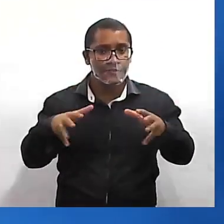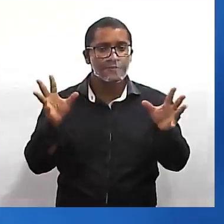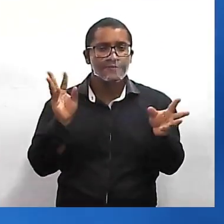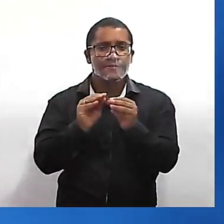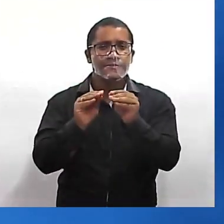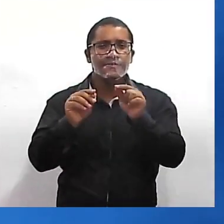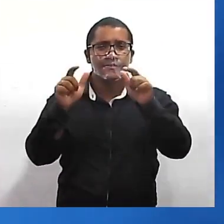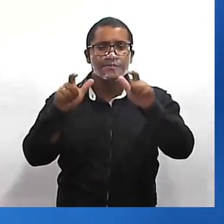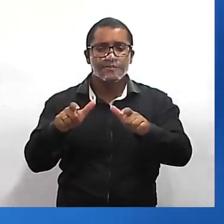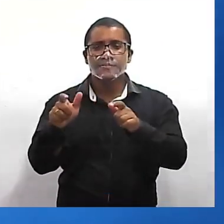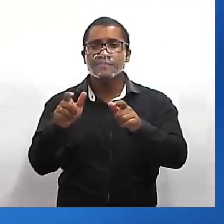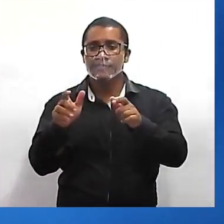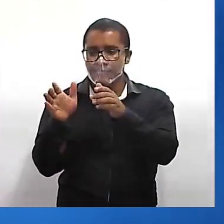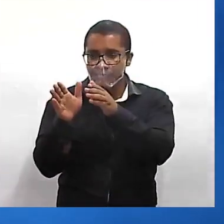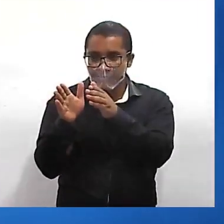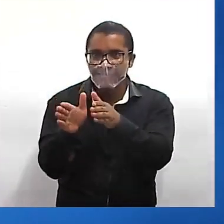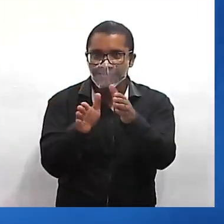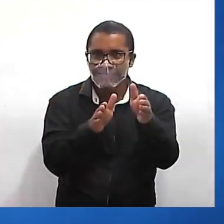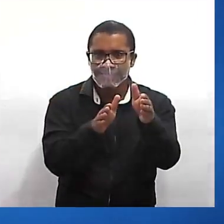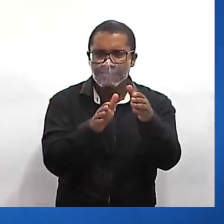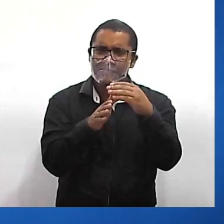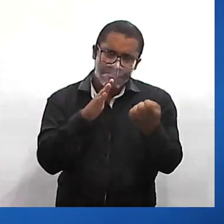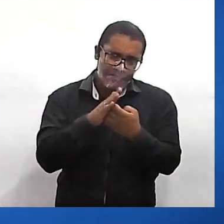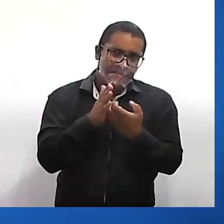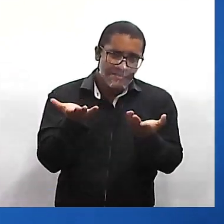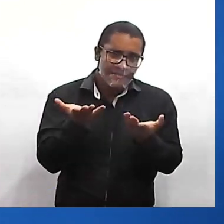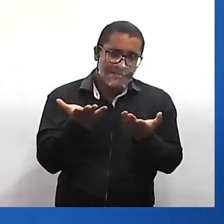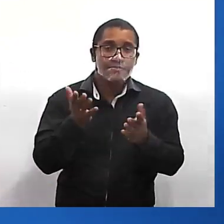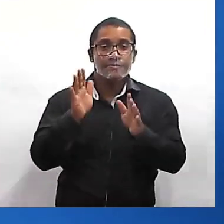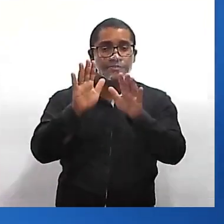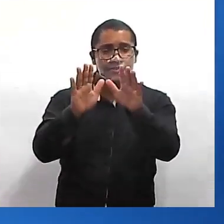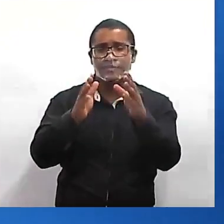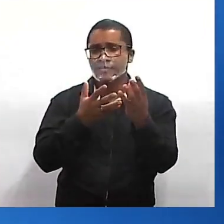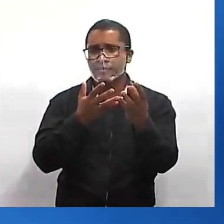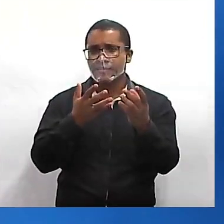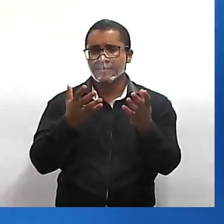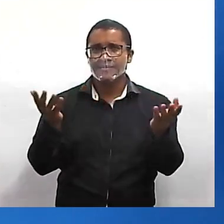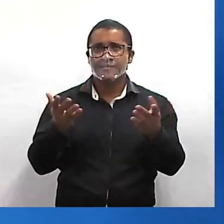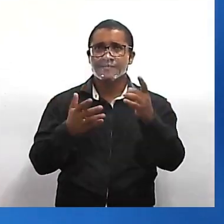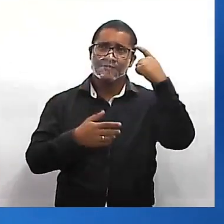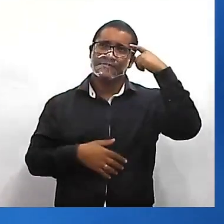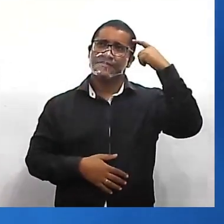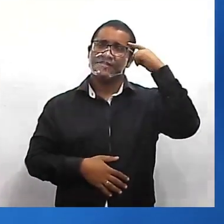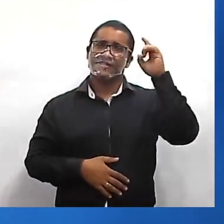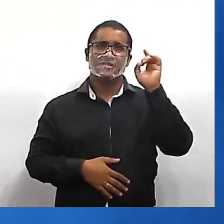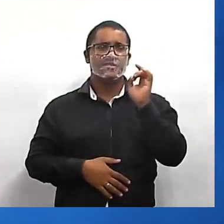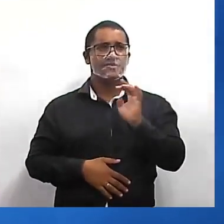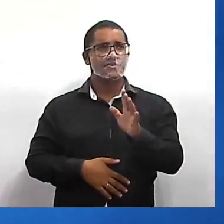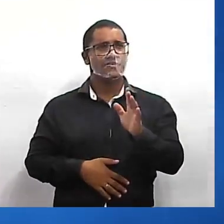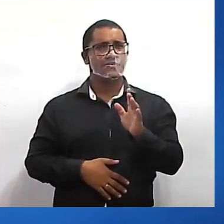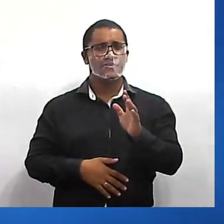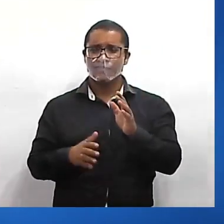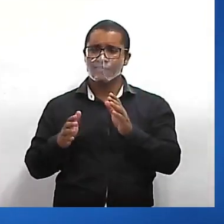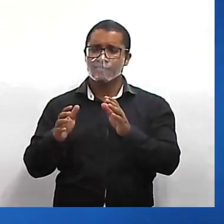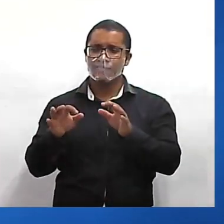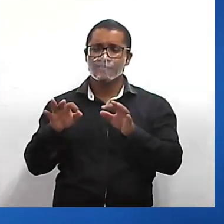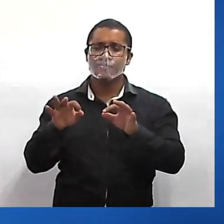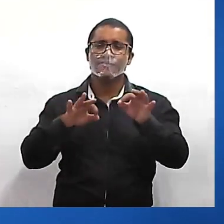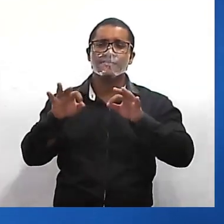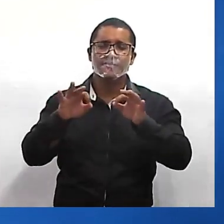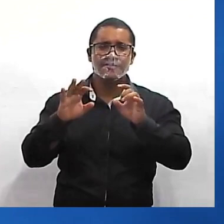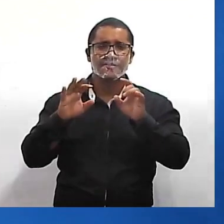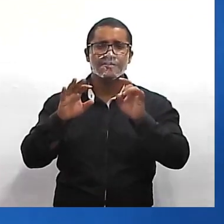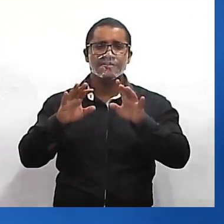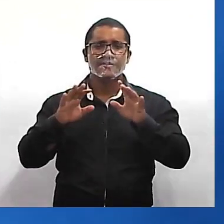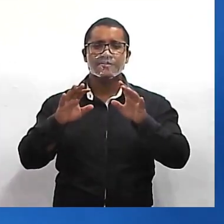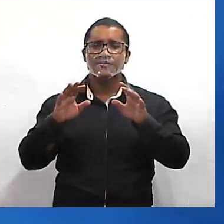do âmbito organizacional. Mas não vamos nos limitar aqui a enxergar esse âmbito organizacional